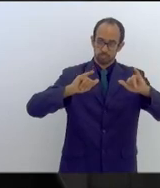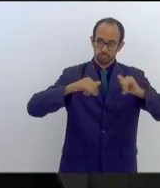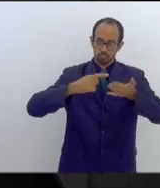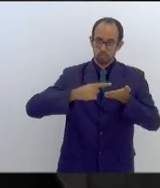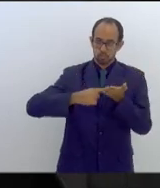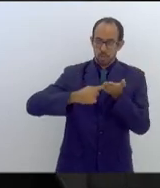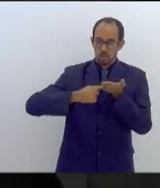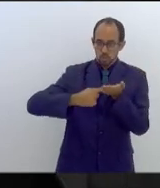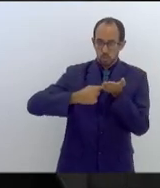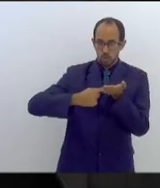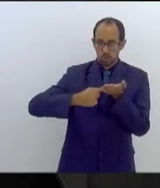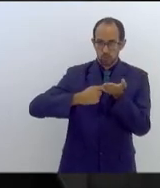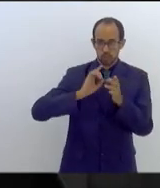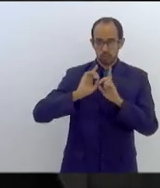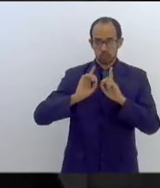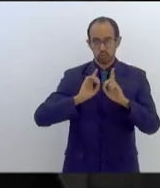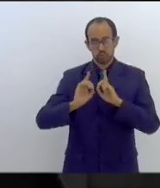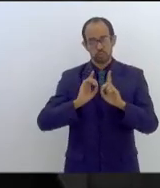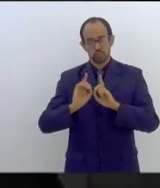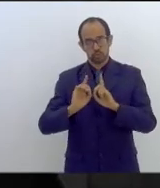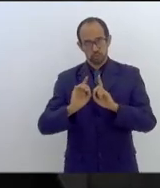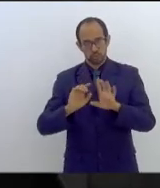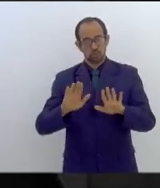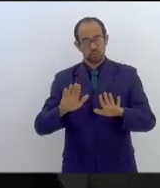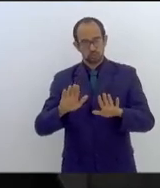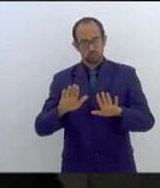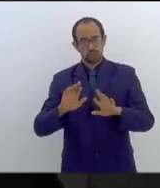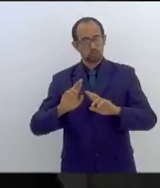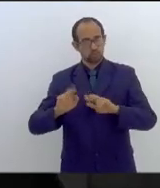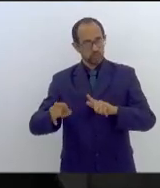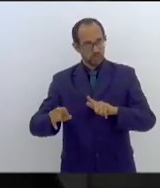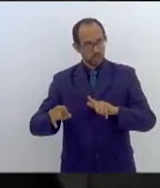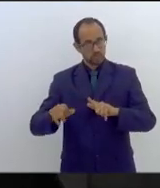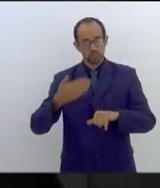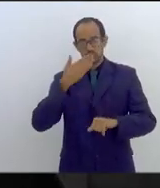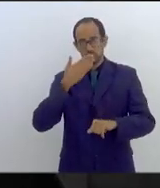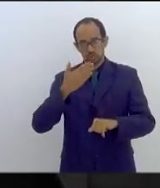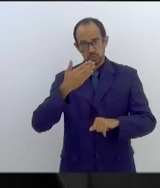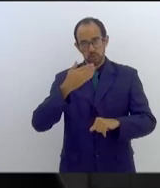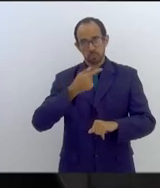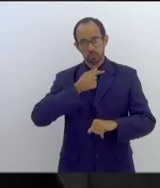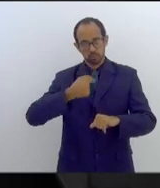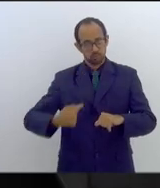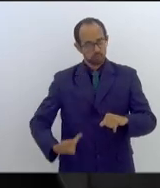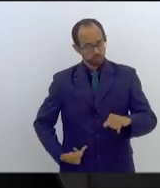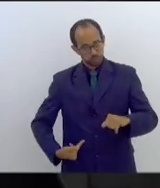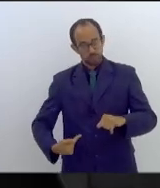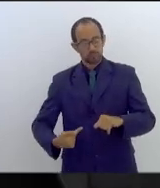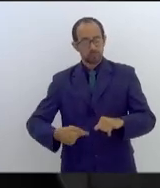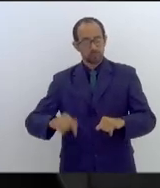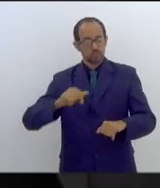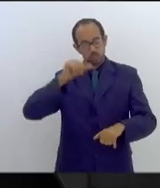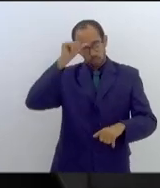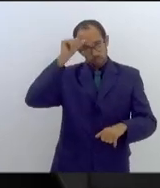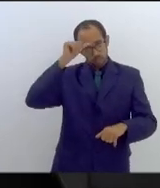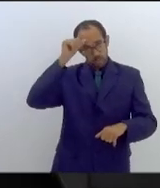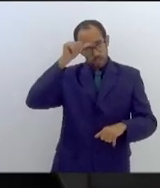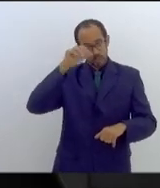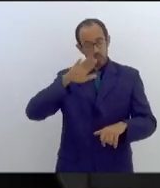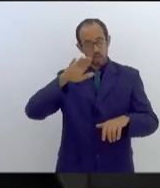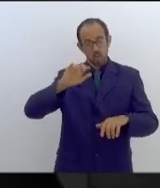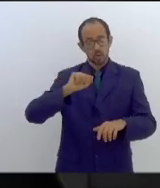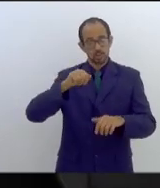acordo foram discutidas, não é? Portanto, diferentemente do tom apoteótico dado pelo governador, de um acordo já